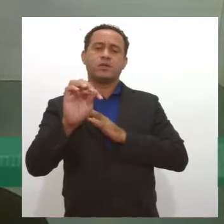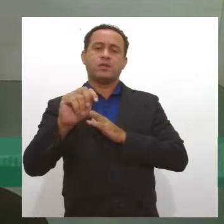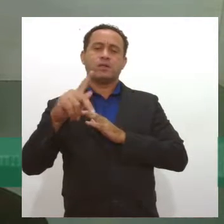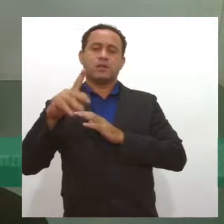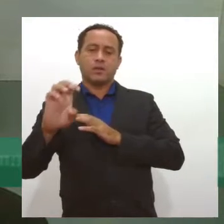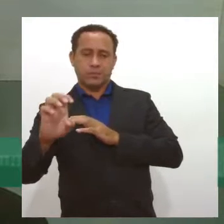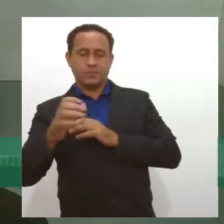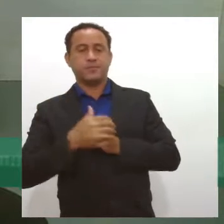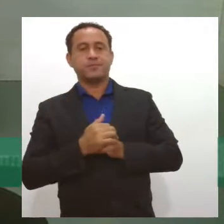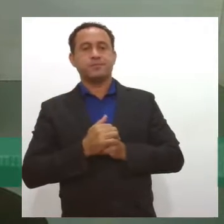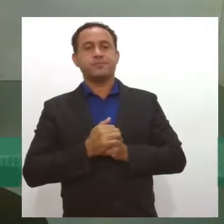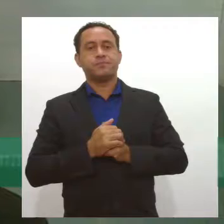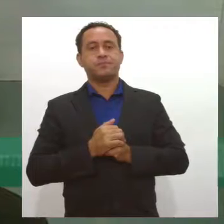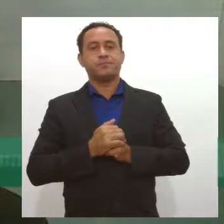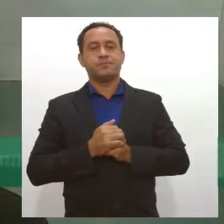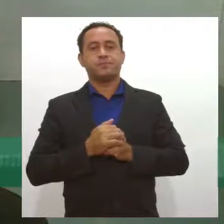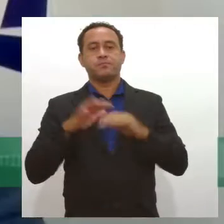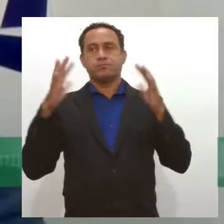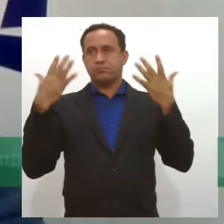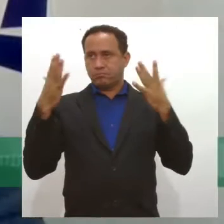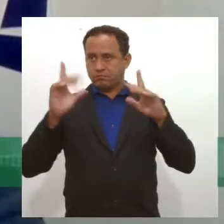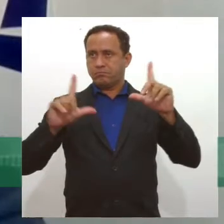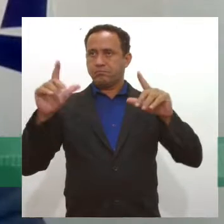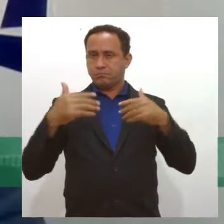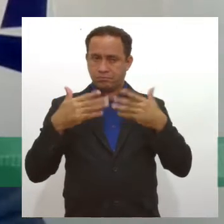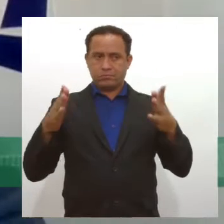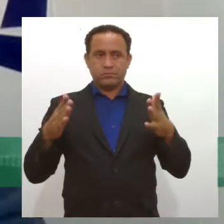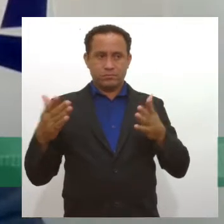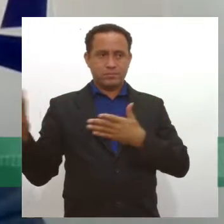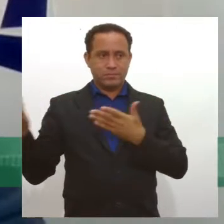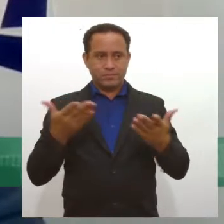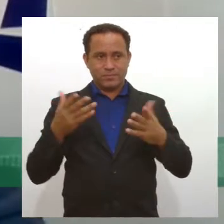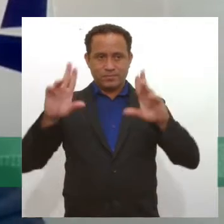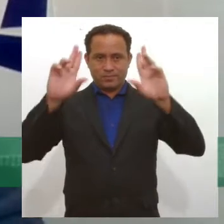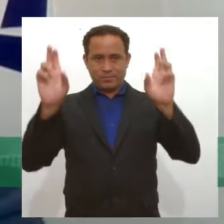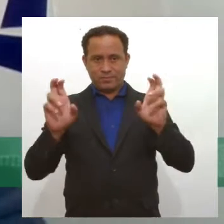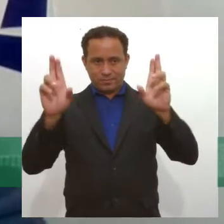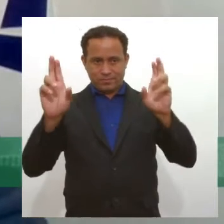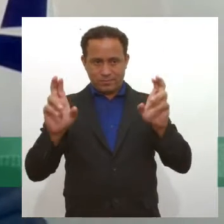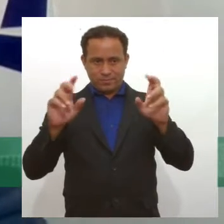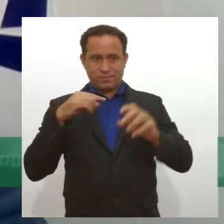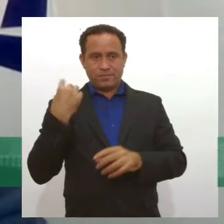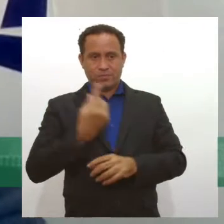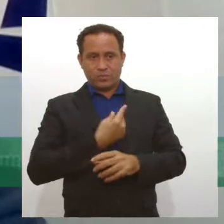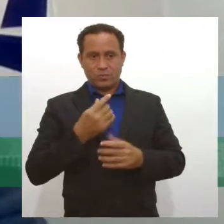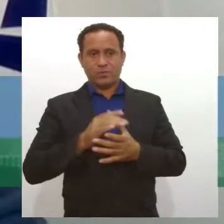Clécia? Parabéns aí pela iniciativa de trazer essa pauta para o programa.